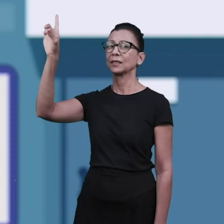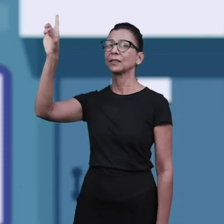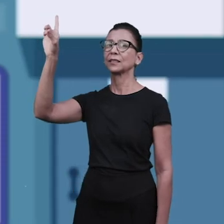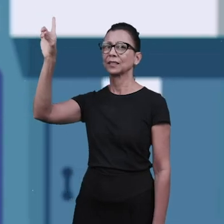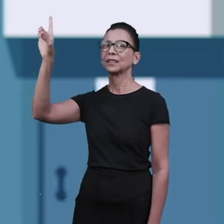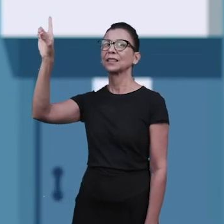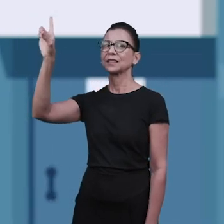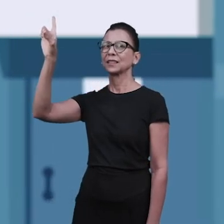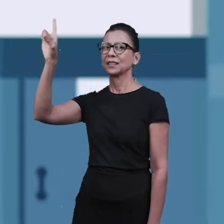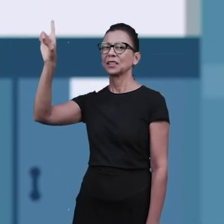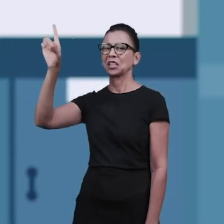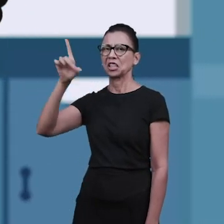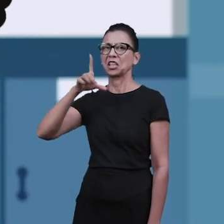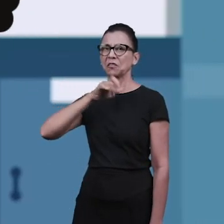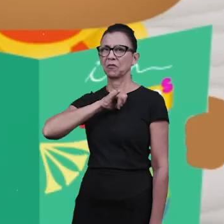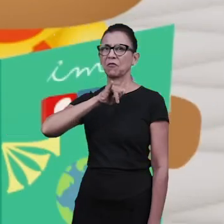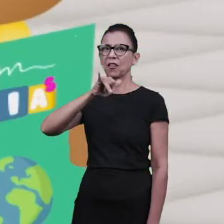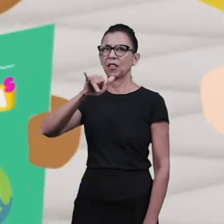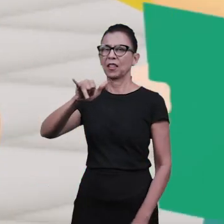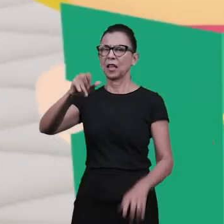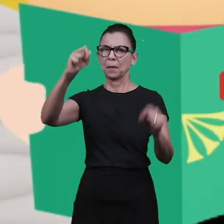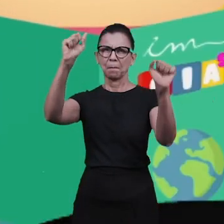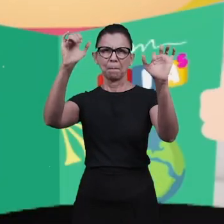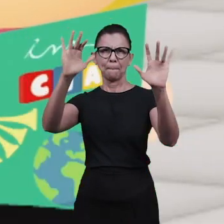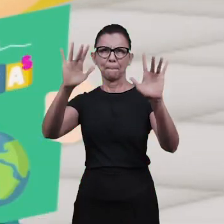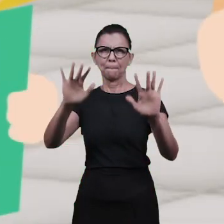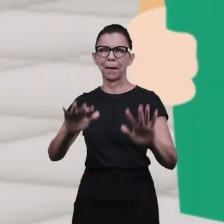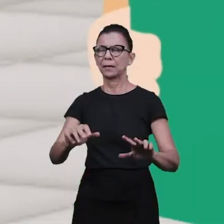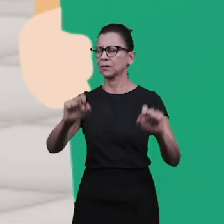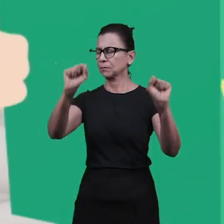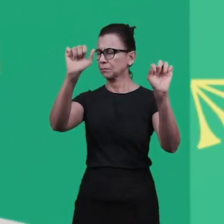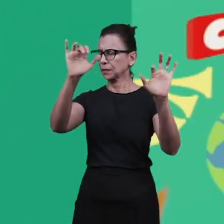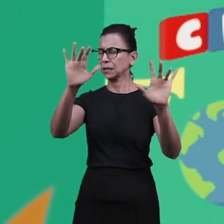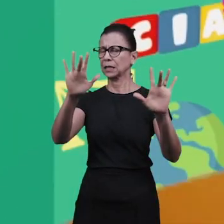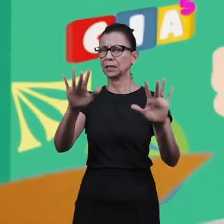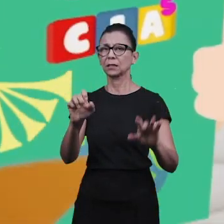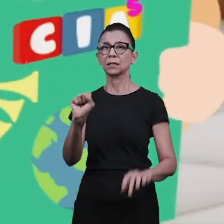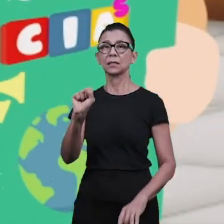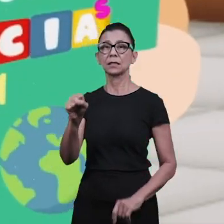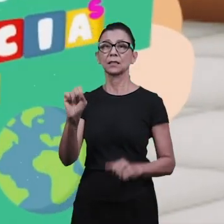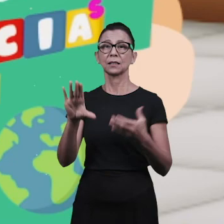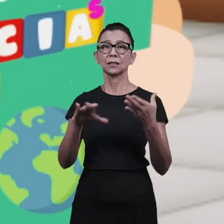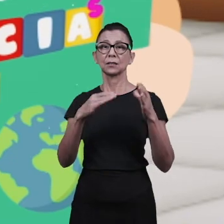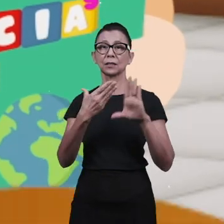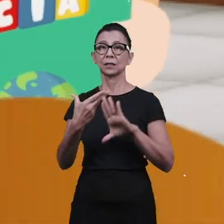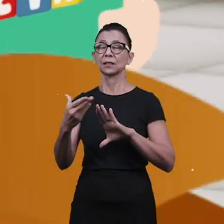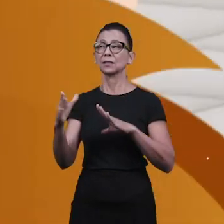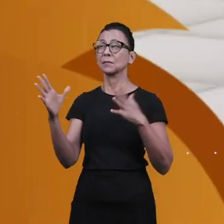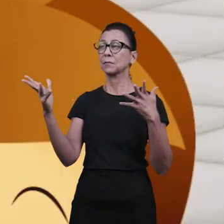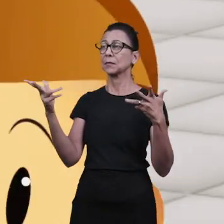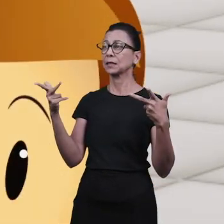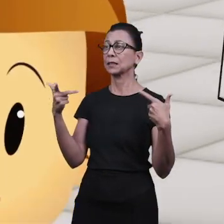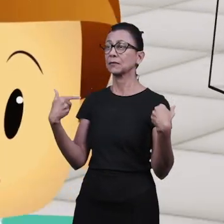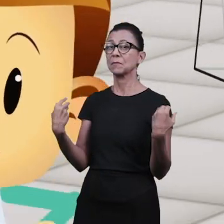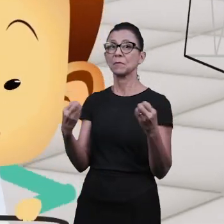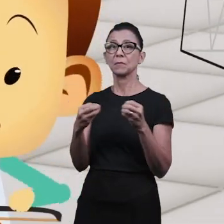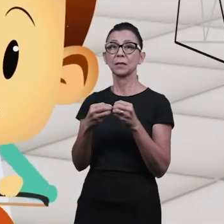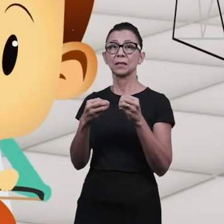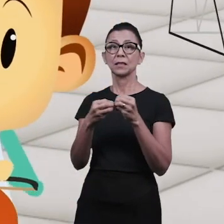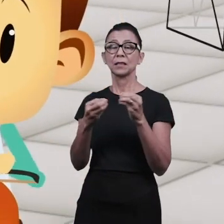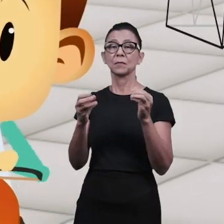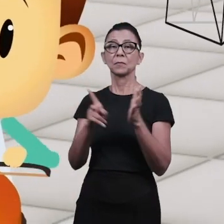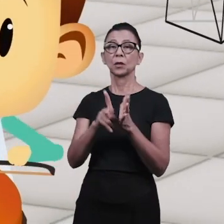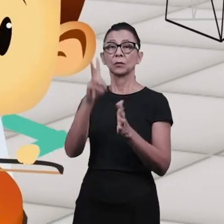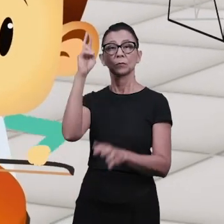poderei contar. Se eu canto as maravilhas que Ele